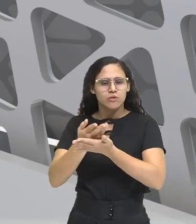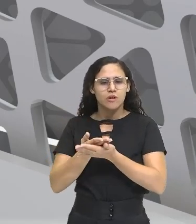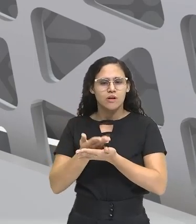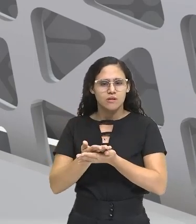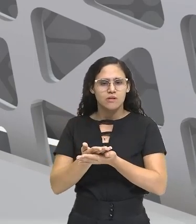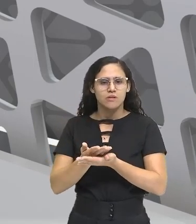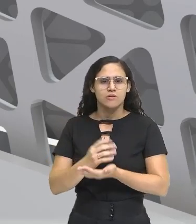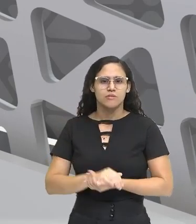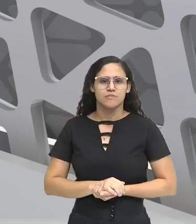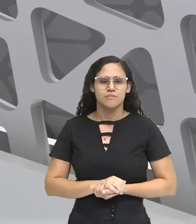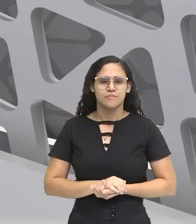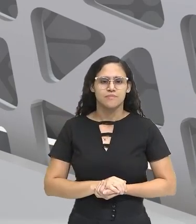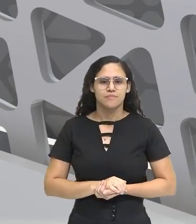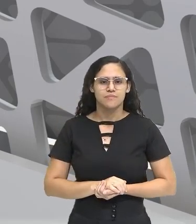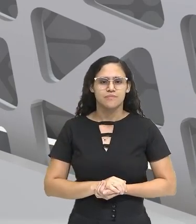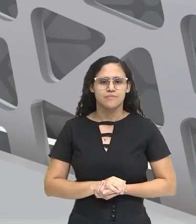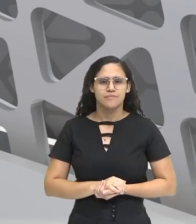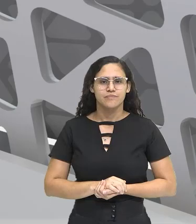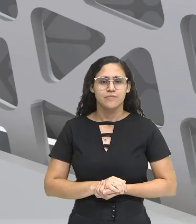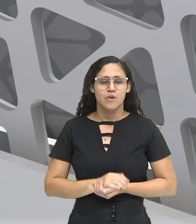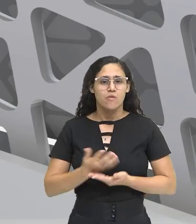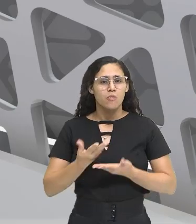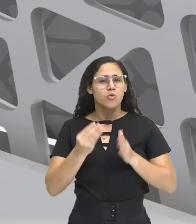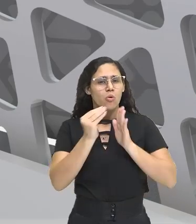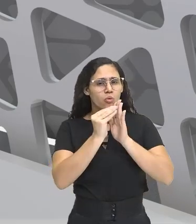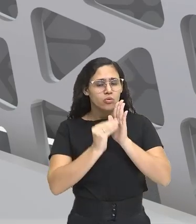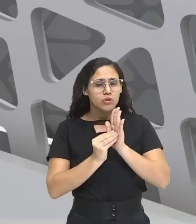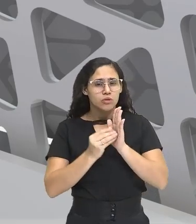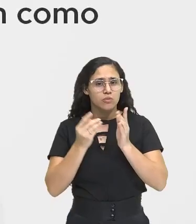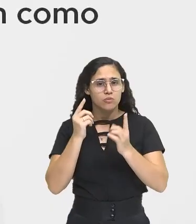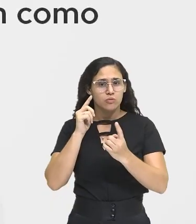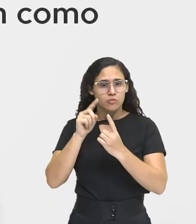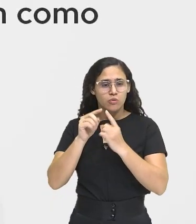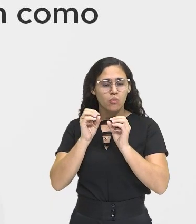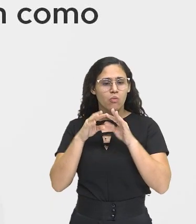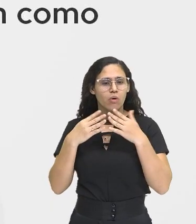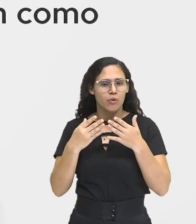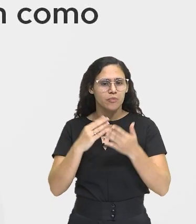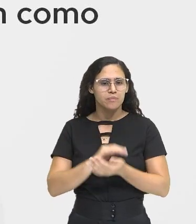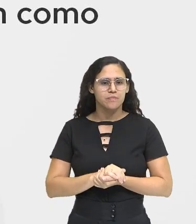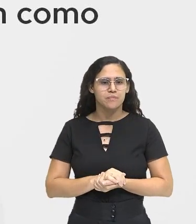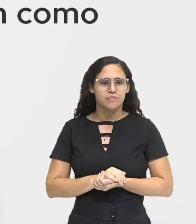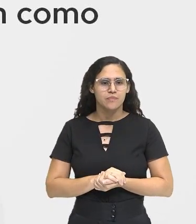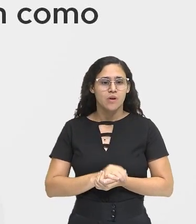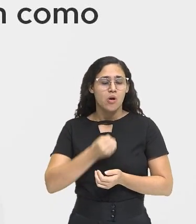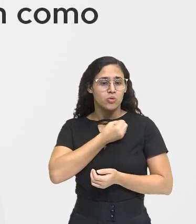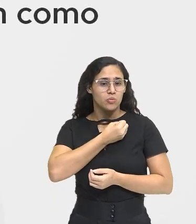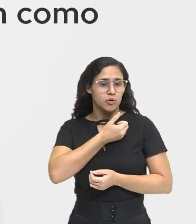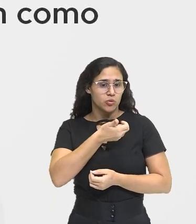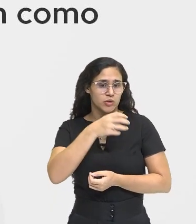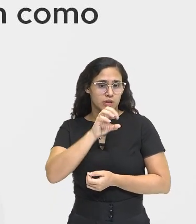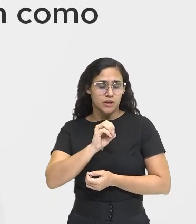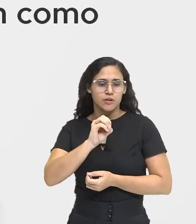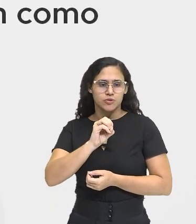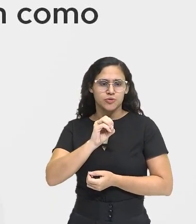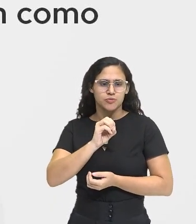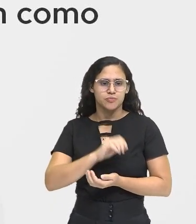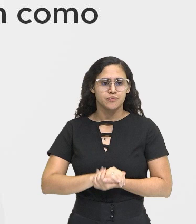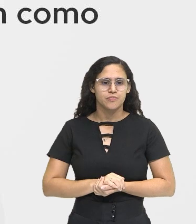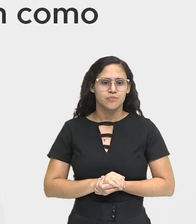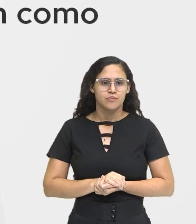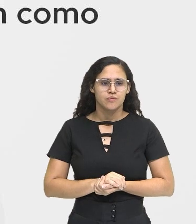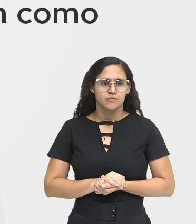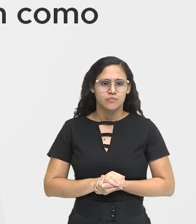nossas atividades de hoje. Vamos verificar o que nós temos para a aula. Esta é a aula de número 10 e ela traz como objeto de